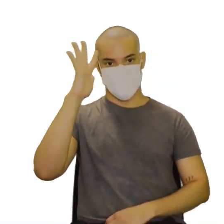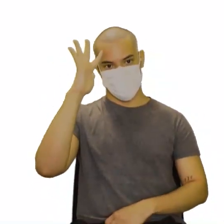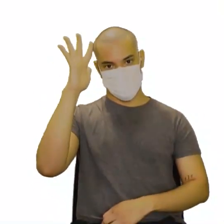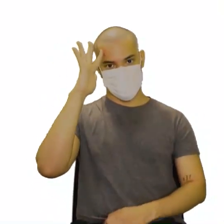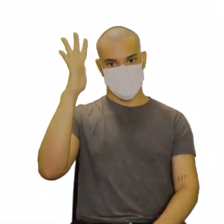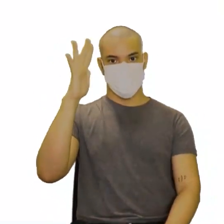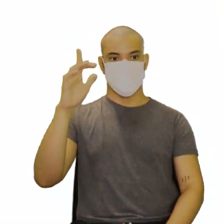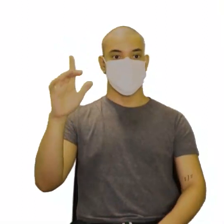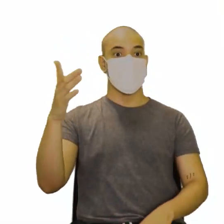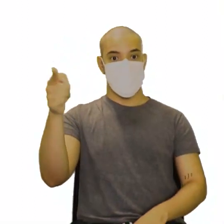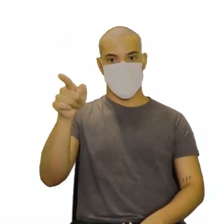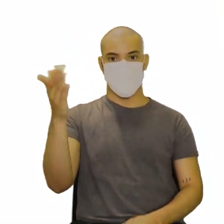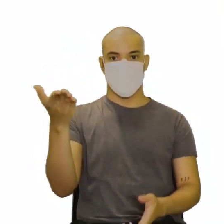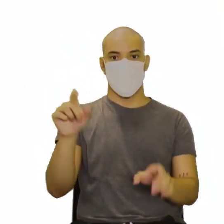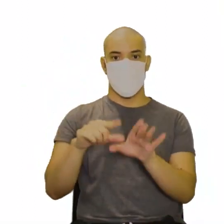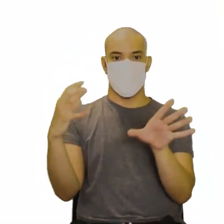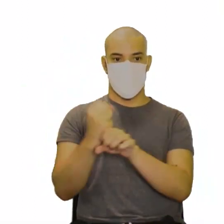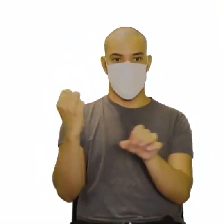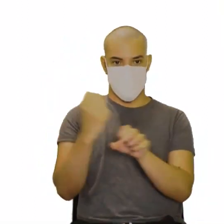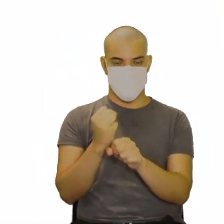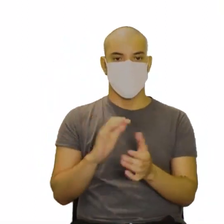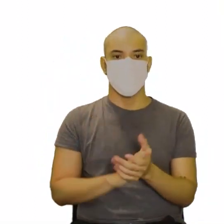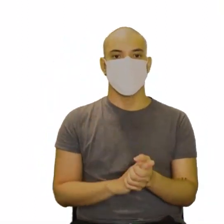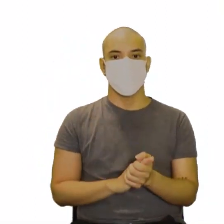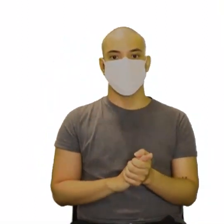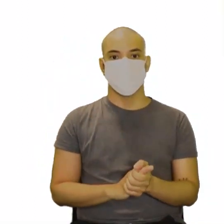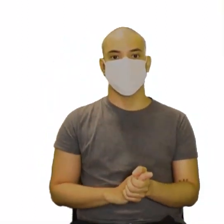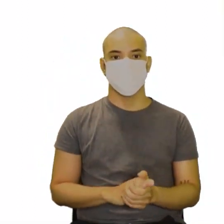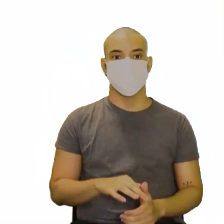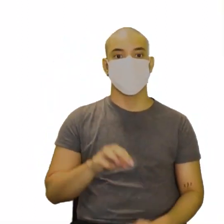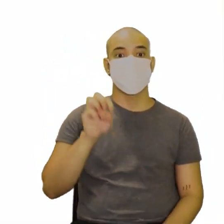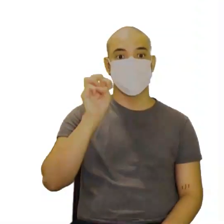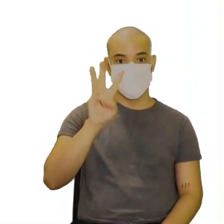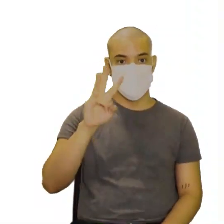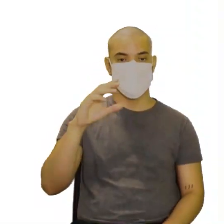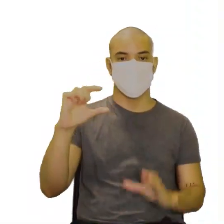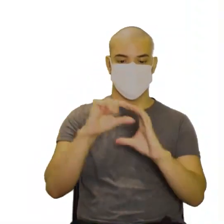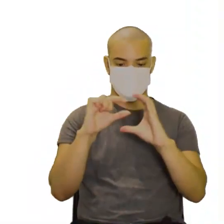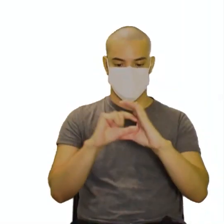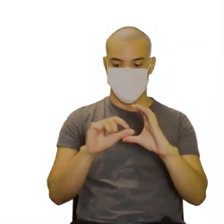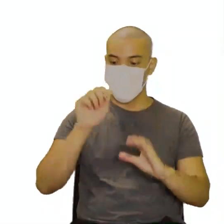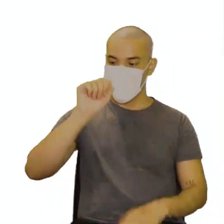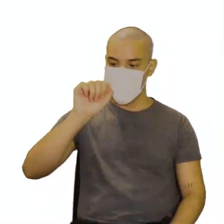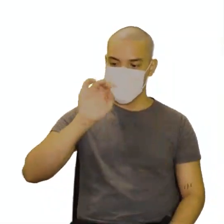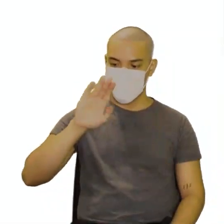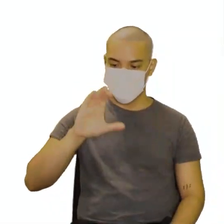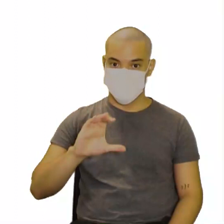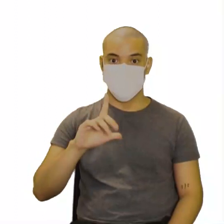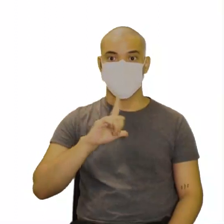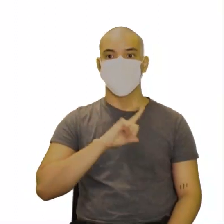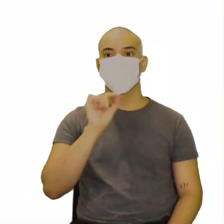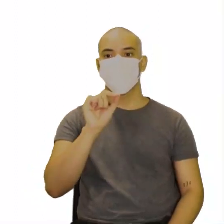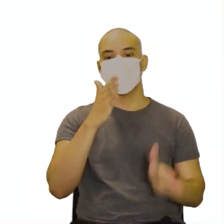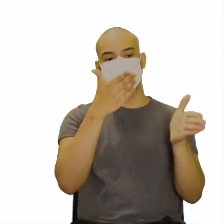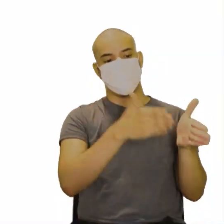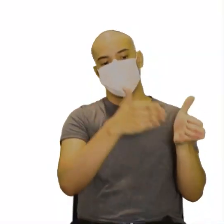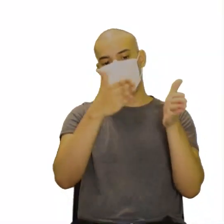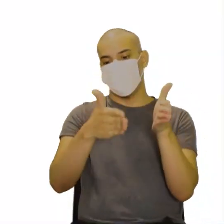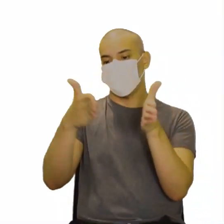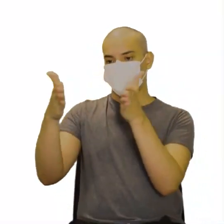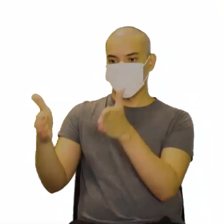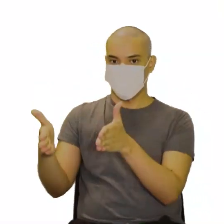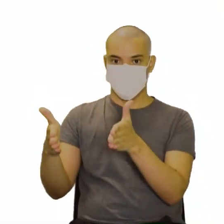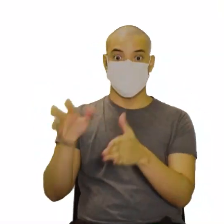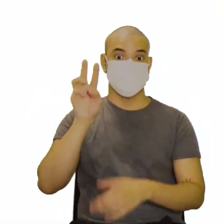calcular. Questão 2. 3 capacitores A, B e C são associados em série. Então, eu